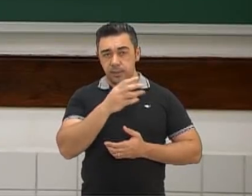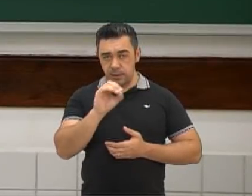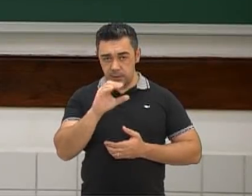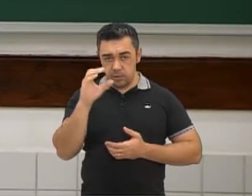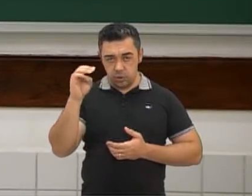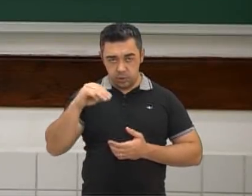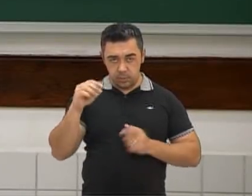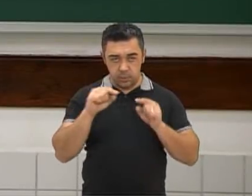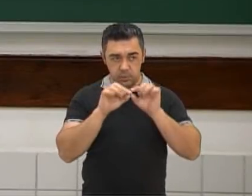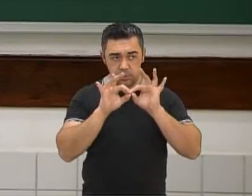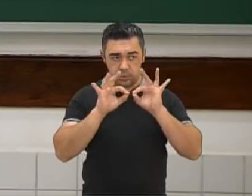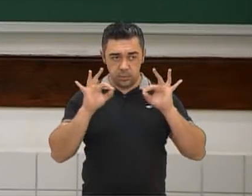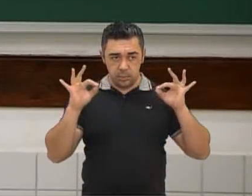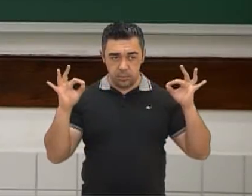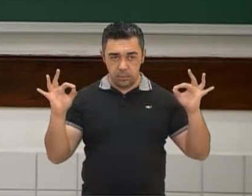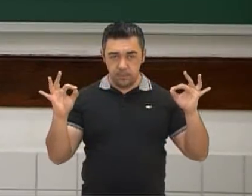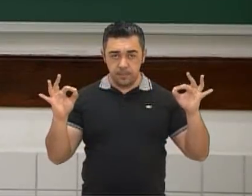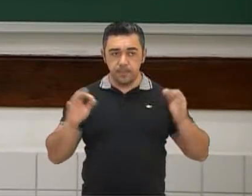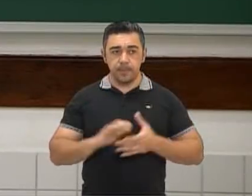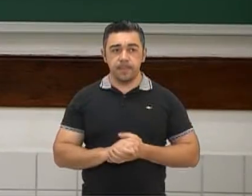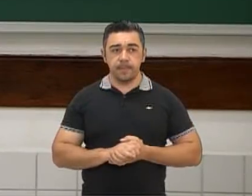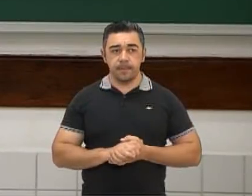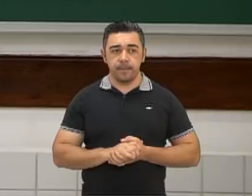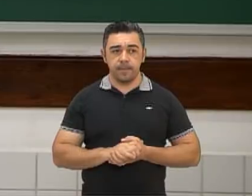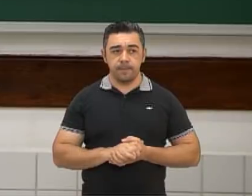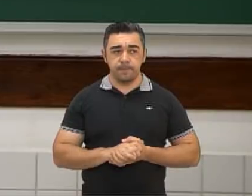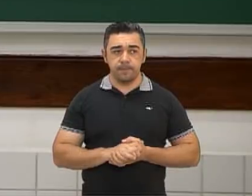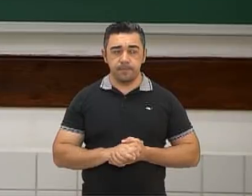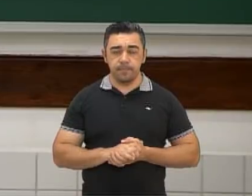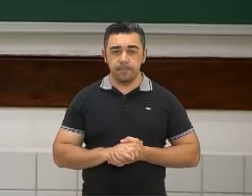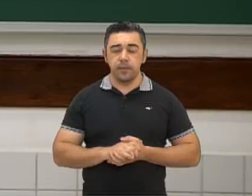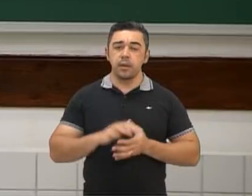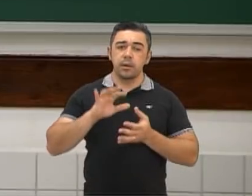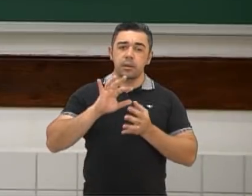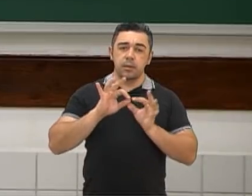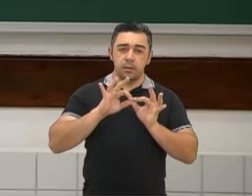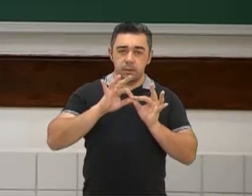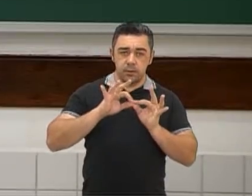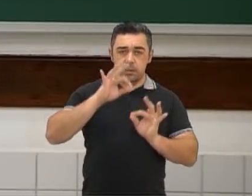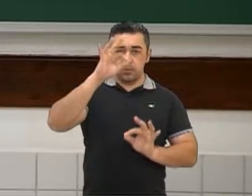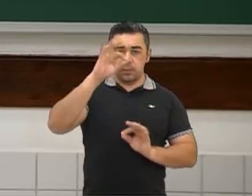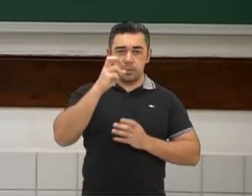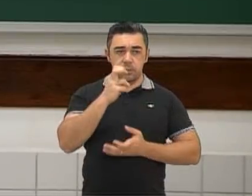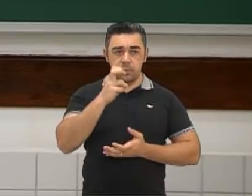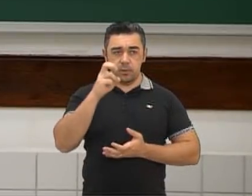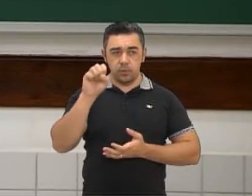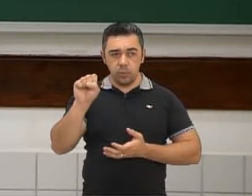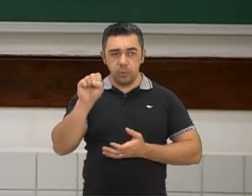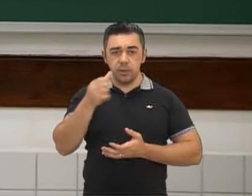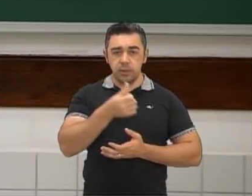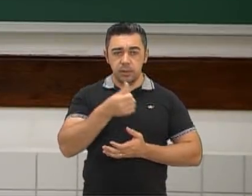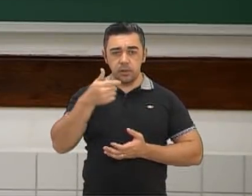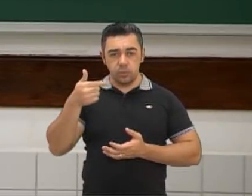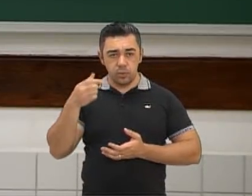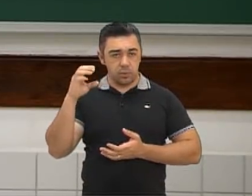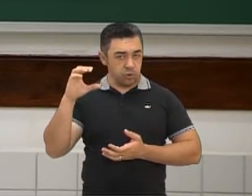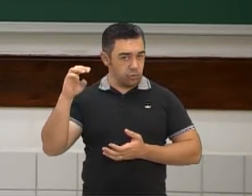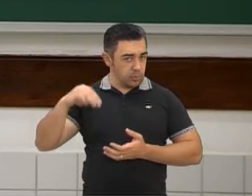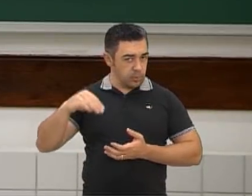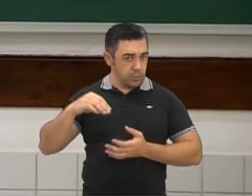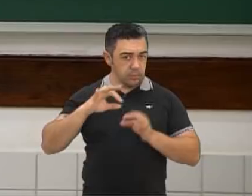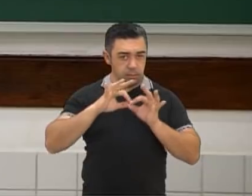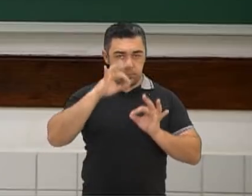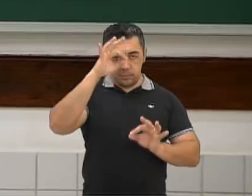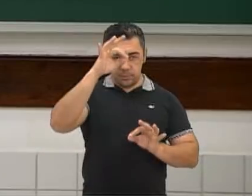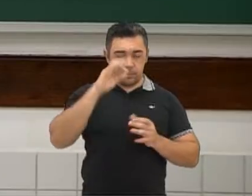centímetros, nesse sentido aqui, tá? E de 58 a 62 centímetros nesse